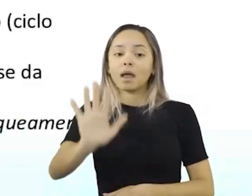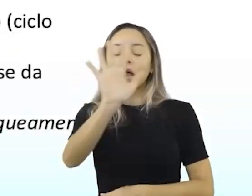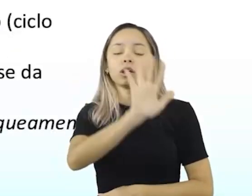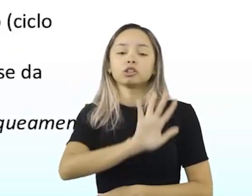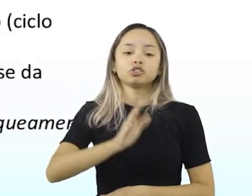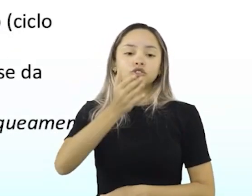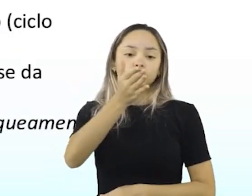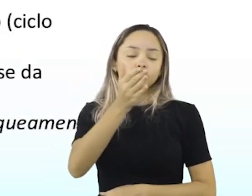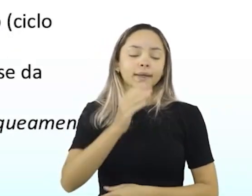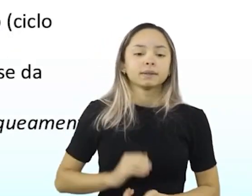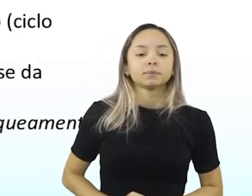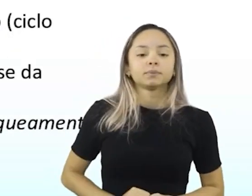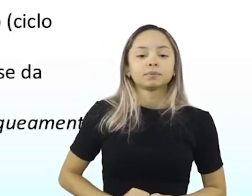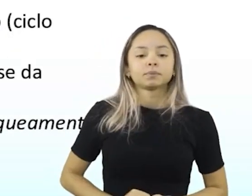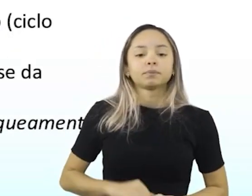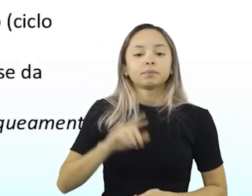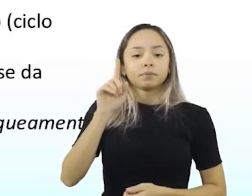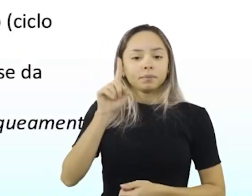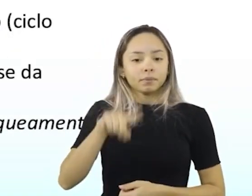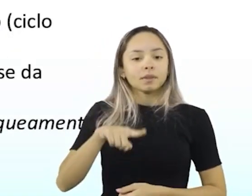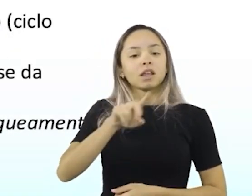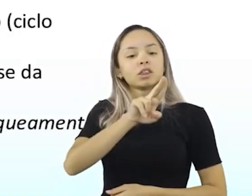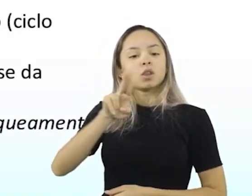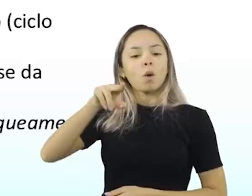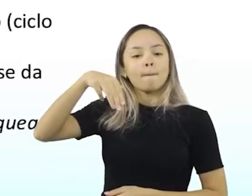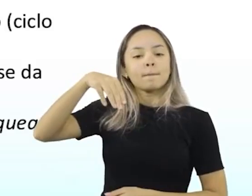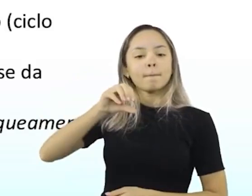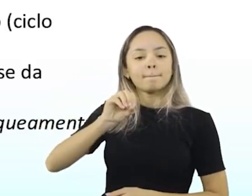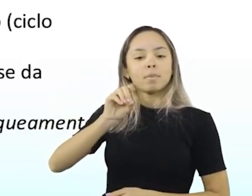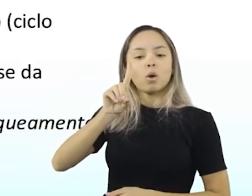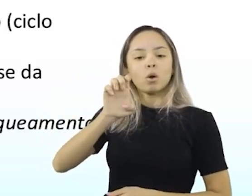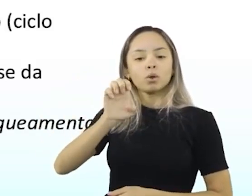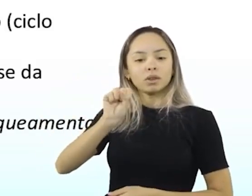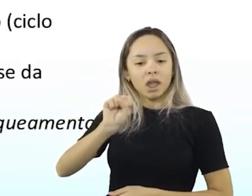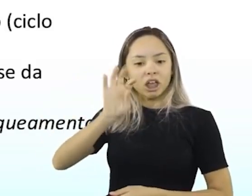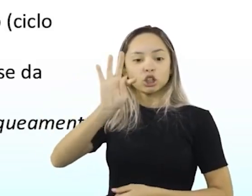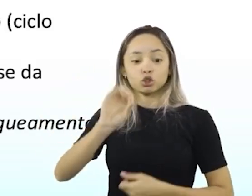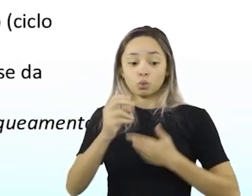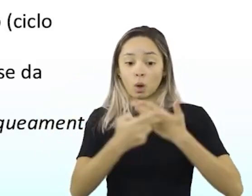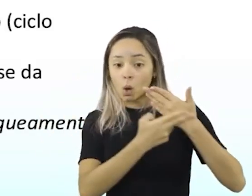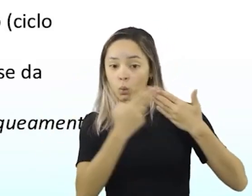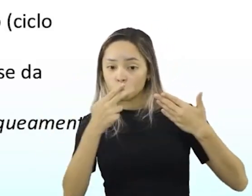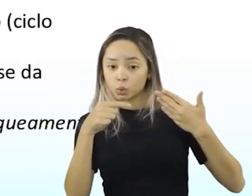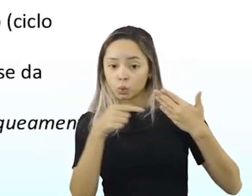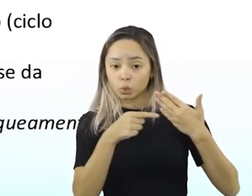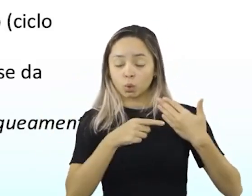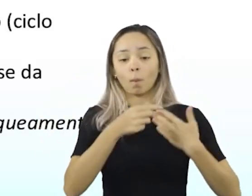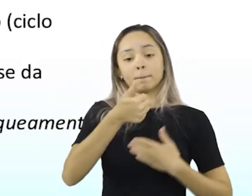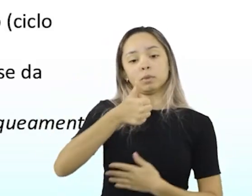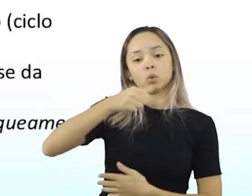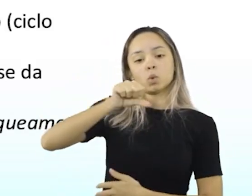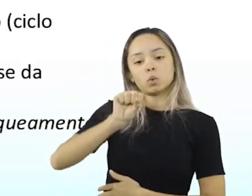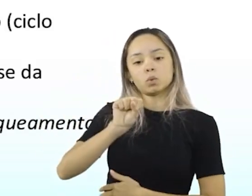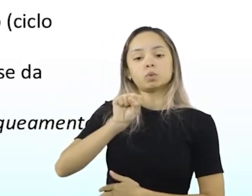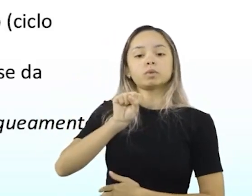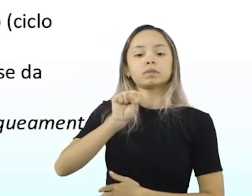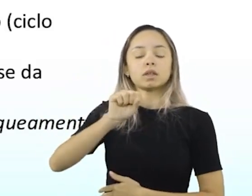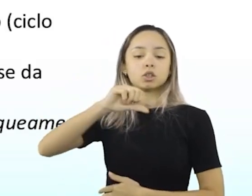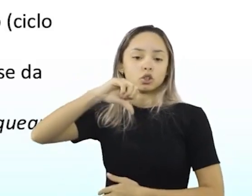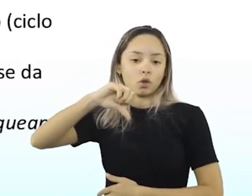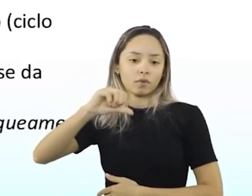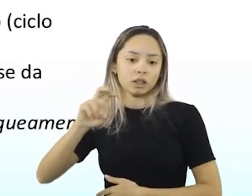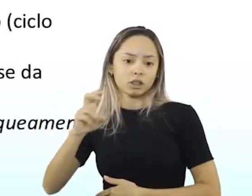Can, do pintor espanhol Modesto Brocos, que ele mostra ali as 3 gerações. A